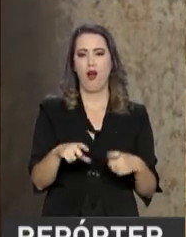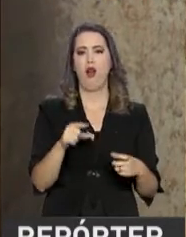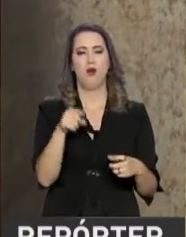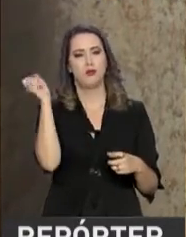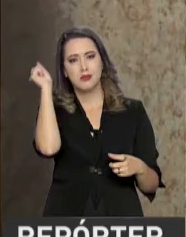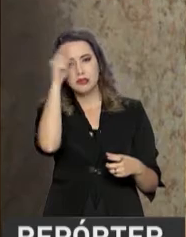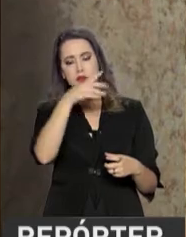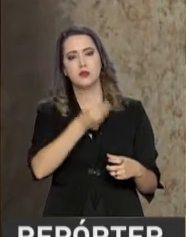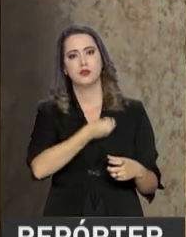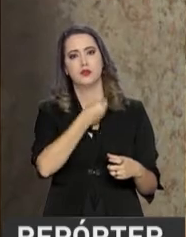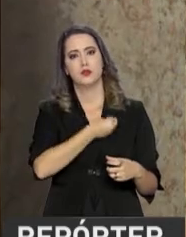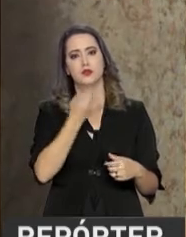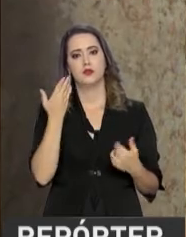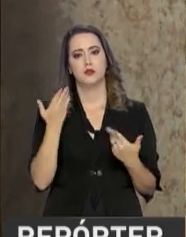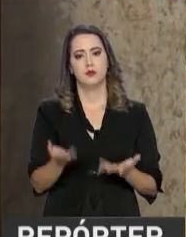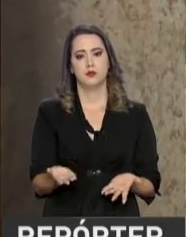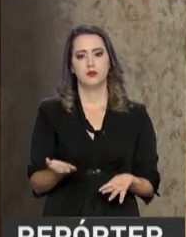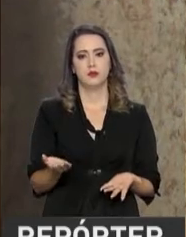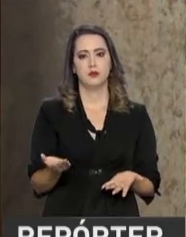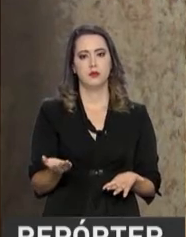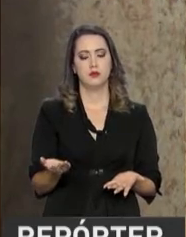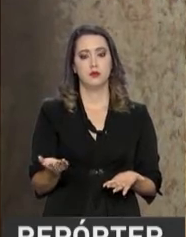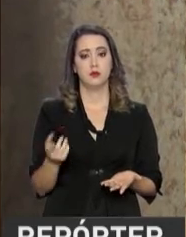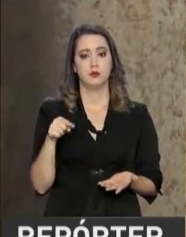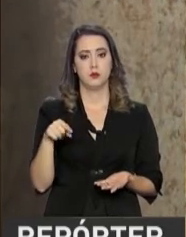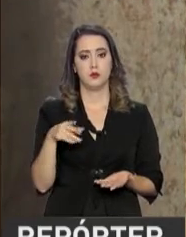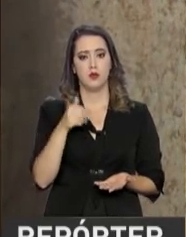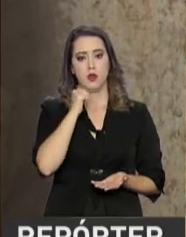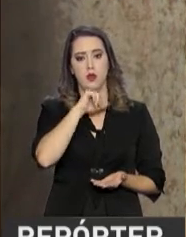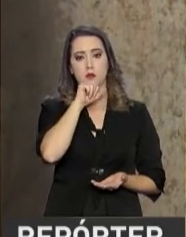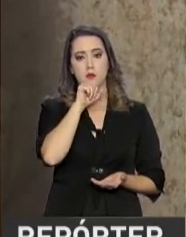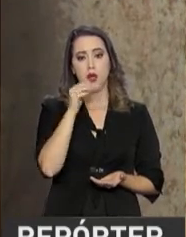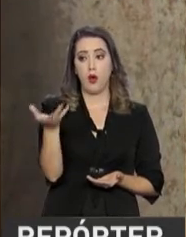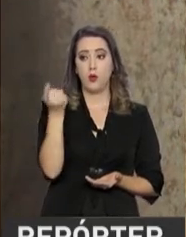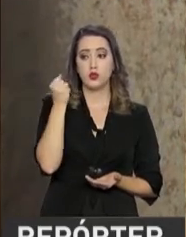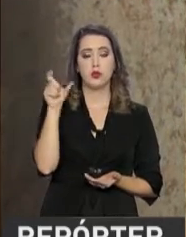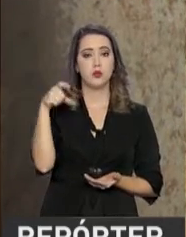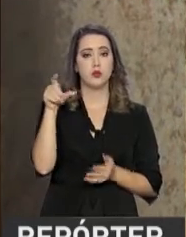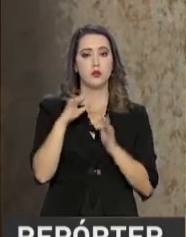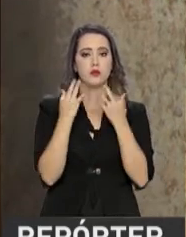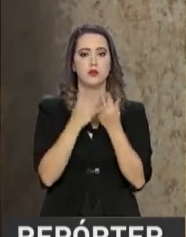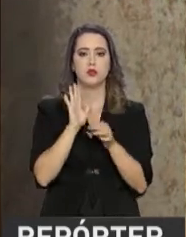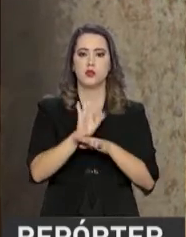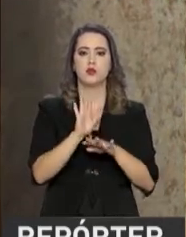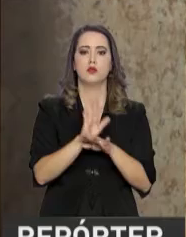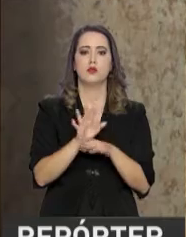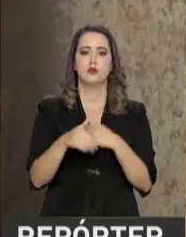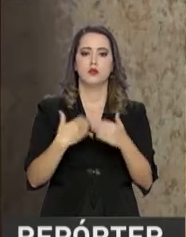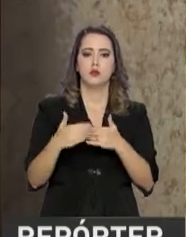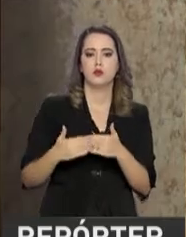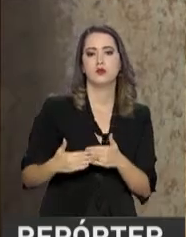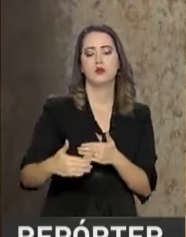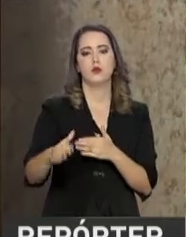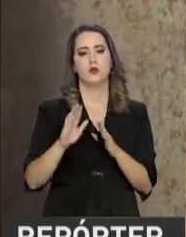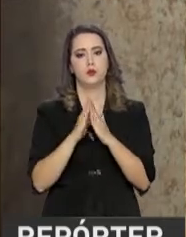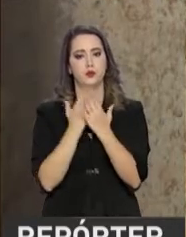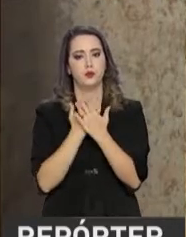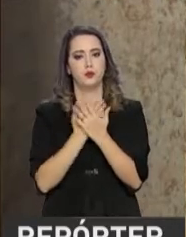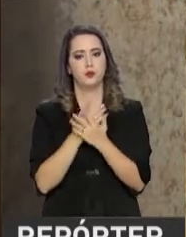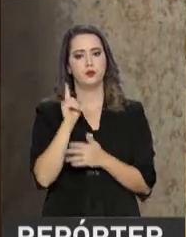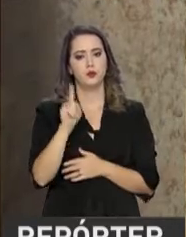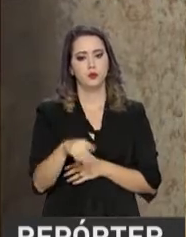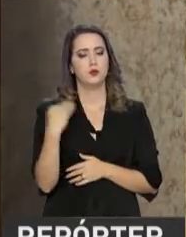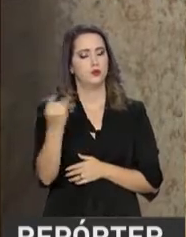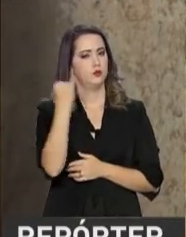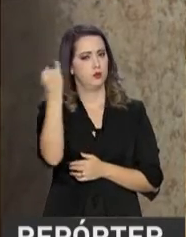difícil de viver em turnê iê iê ea mãe recebendo o bolsa família é um complemento que ajuda uma criança na escola não é